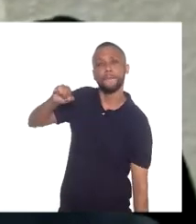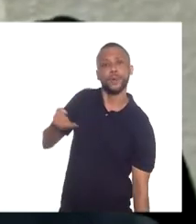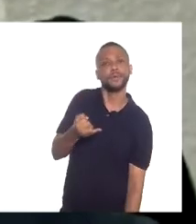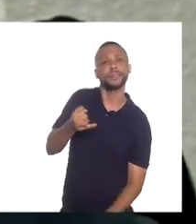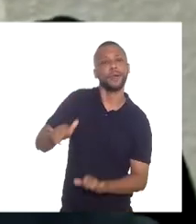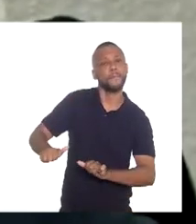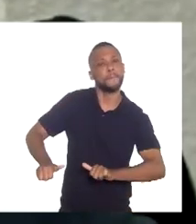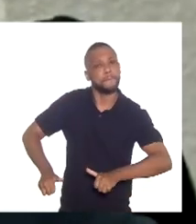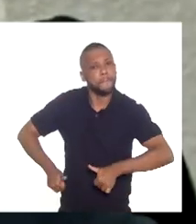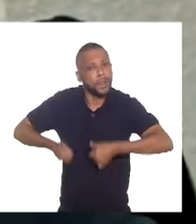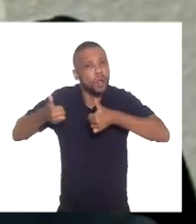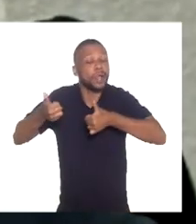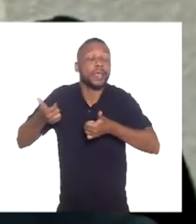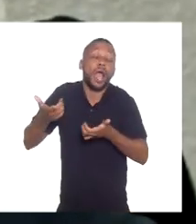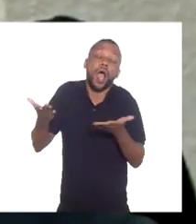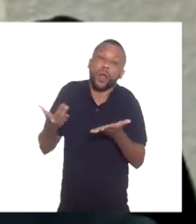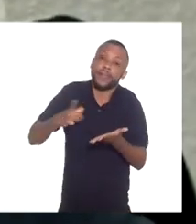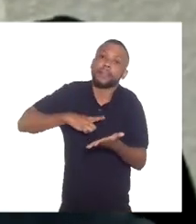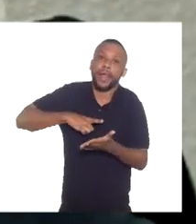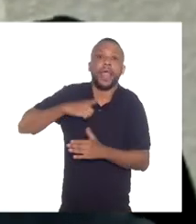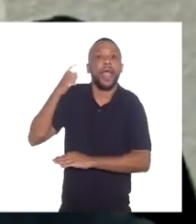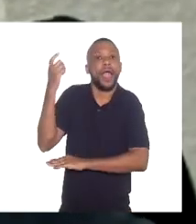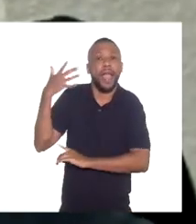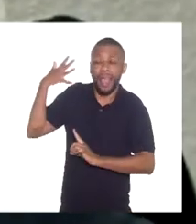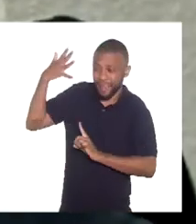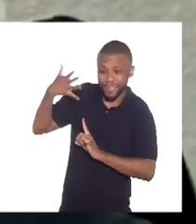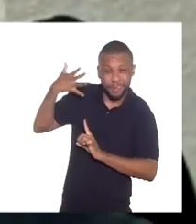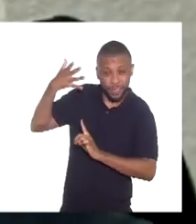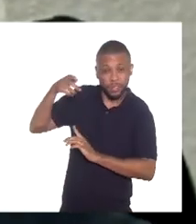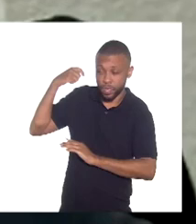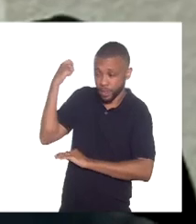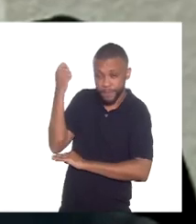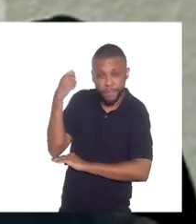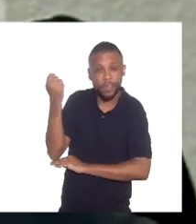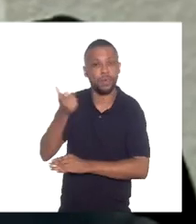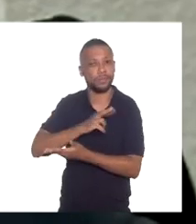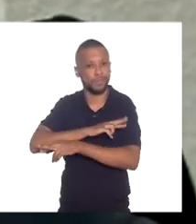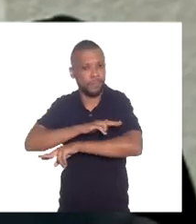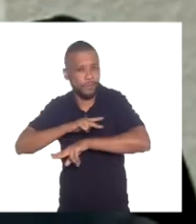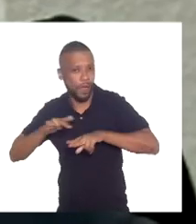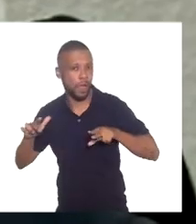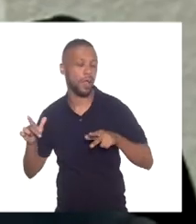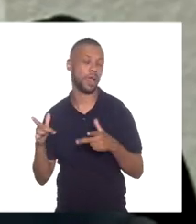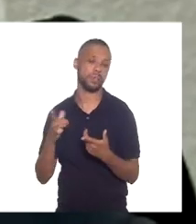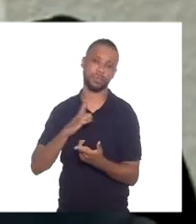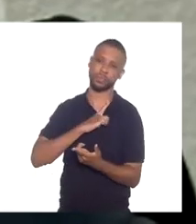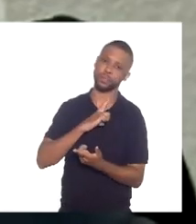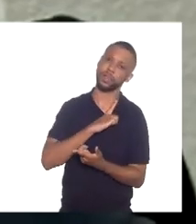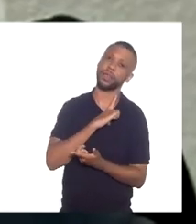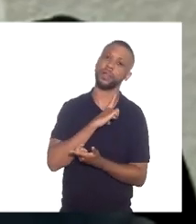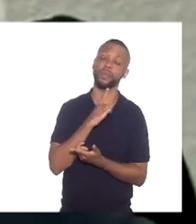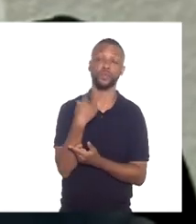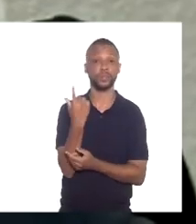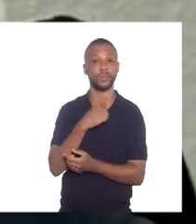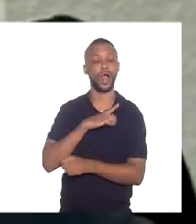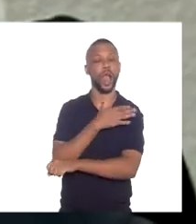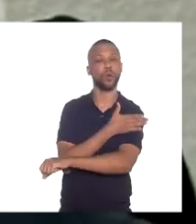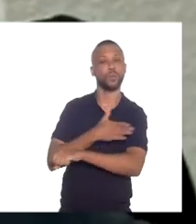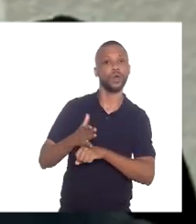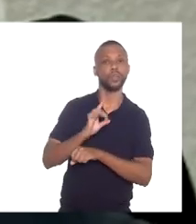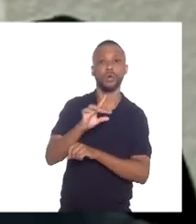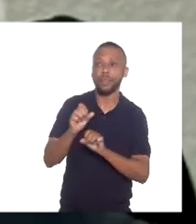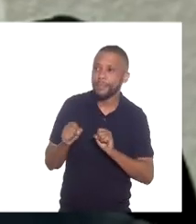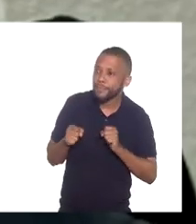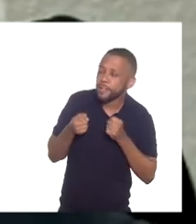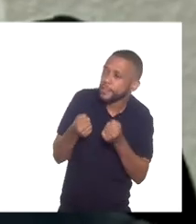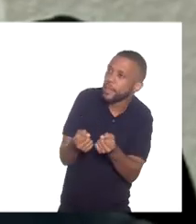agora, às vezes, a gente tem brincado, né, que o nosso país é o Estado do Rio de Janeiro, né, deputado Sérgio? Que a gente que aqui está acostumado só a se defender o Brasil,